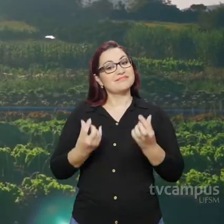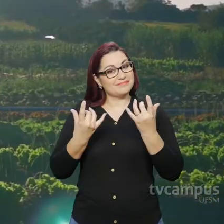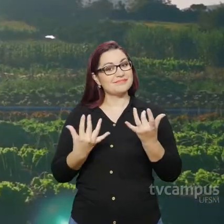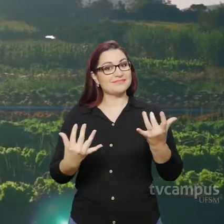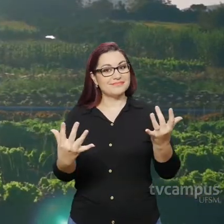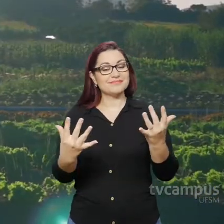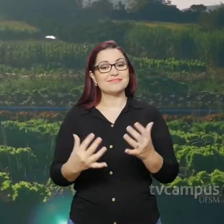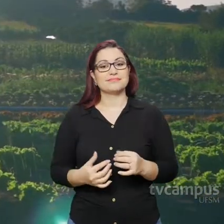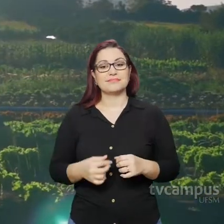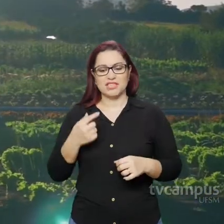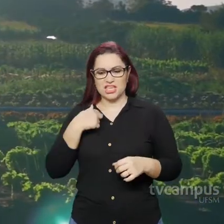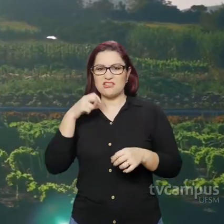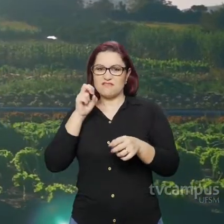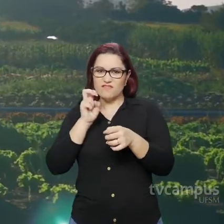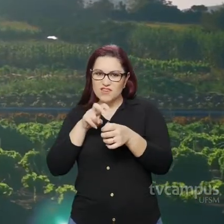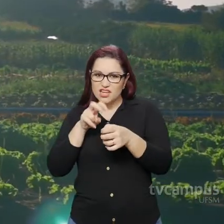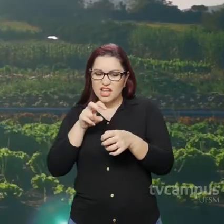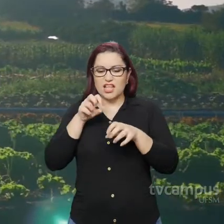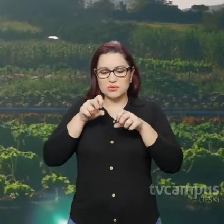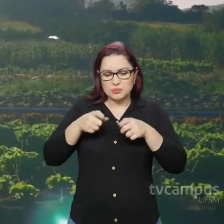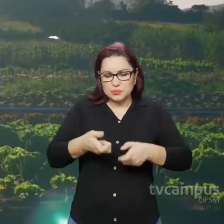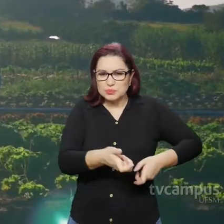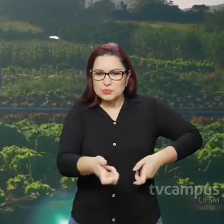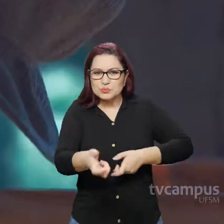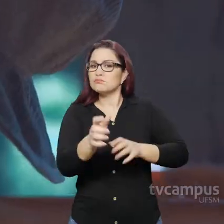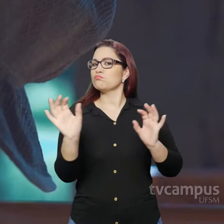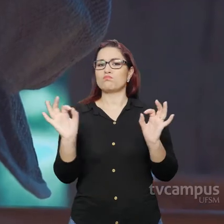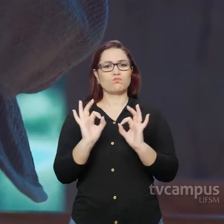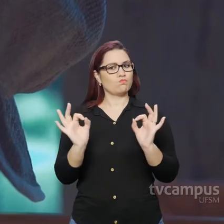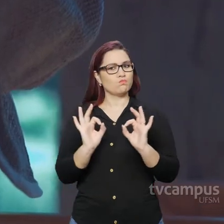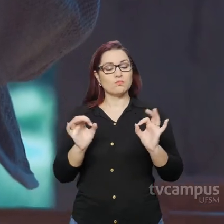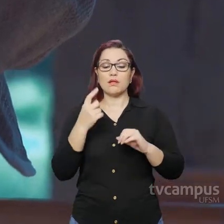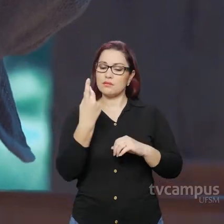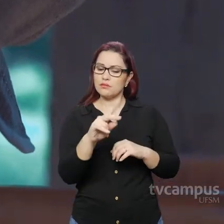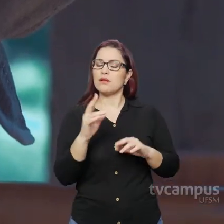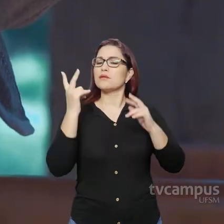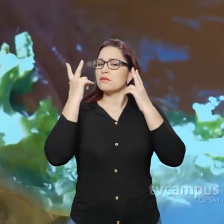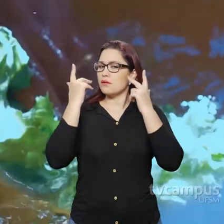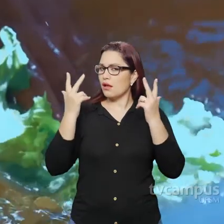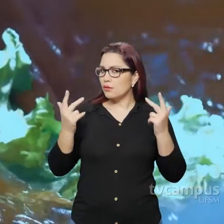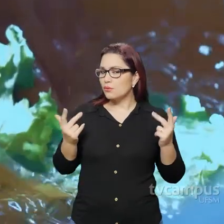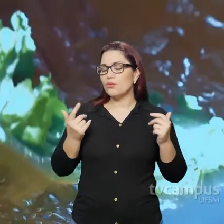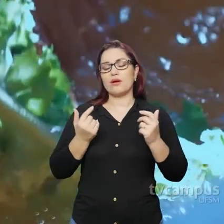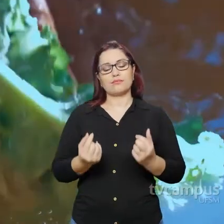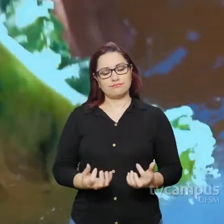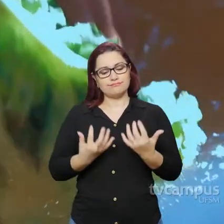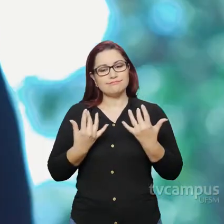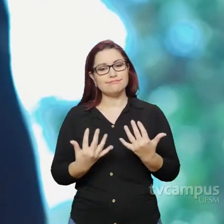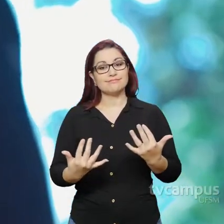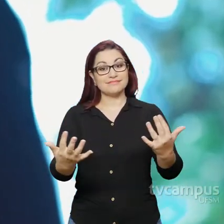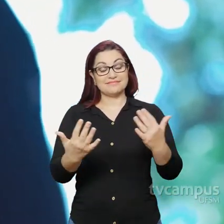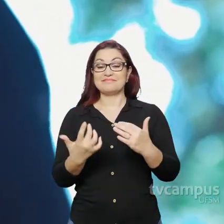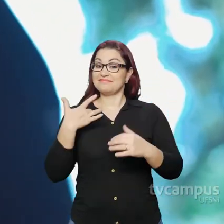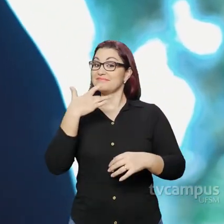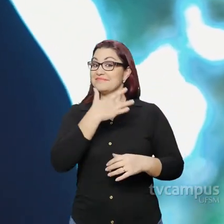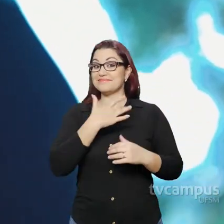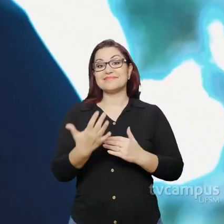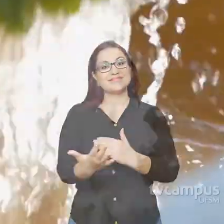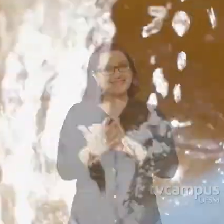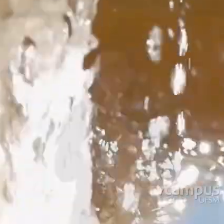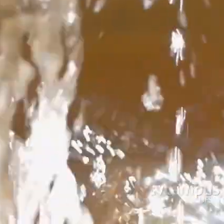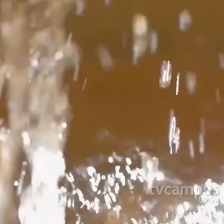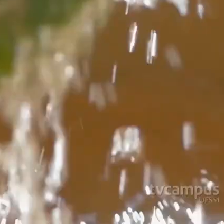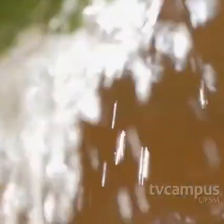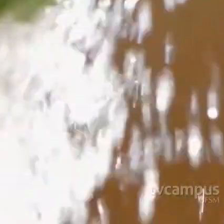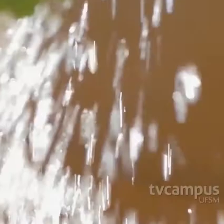época dela. E a gente não trabalha com produto agrotóxico, a gente trabalha com produtos que não